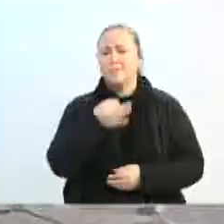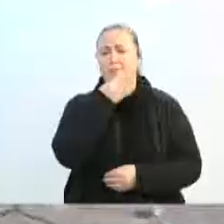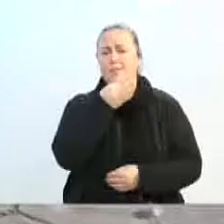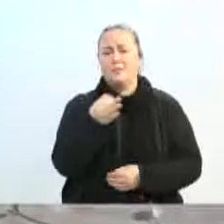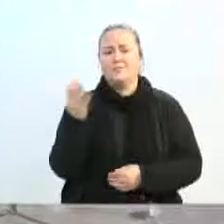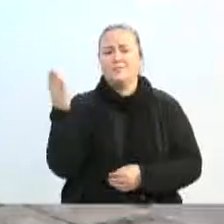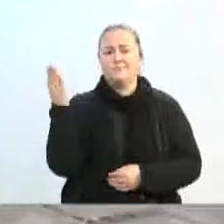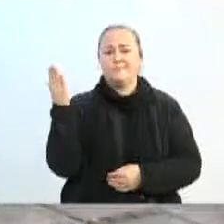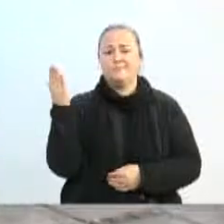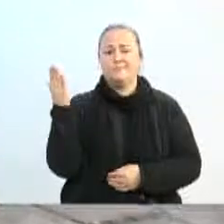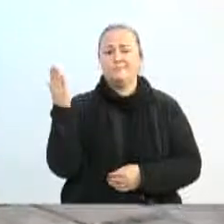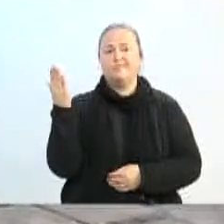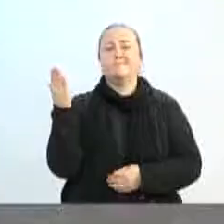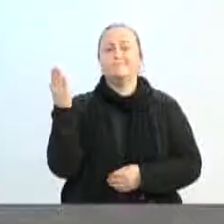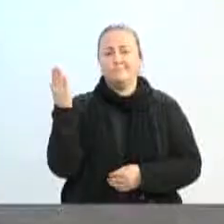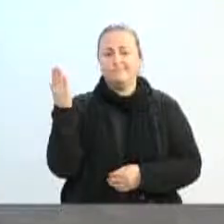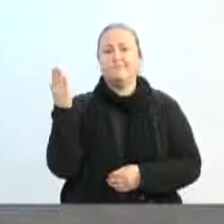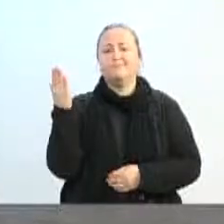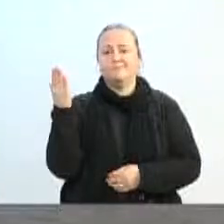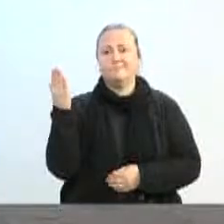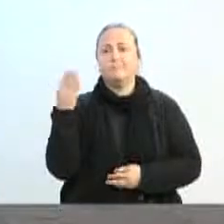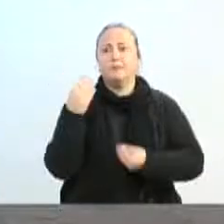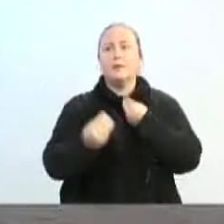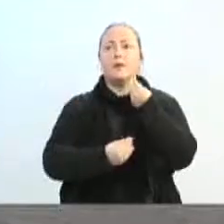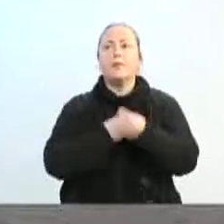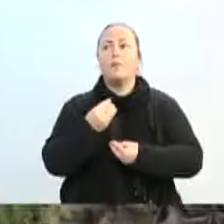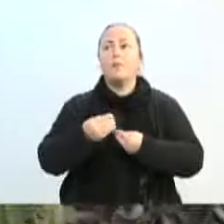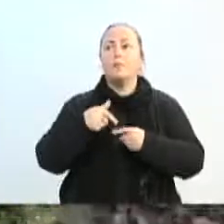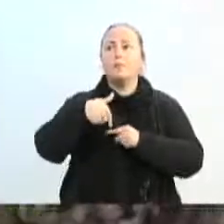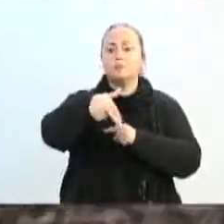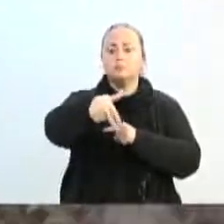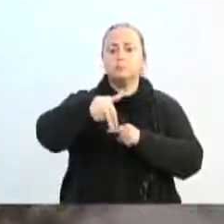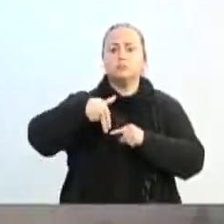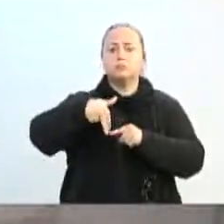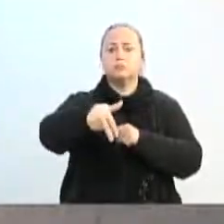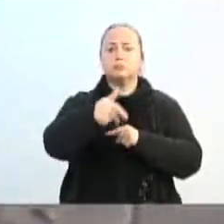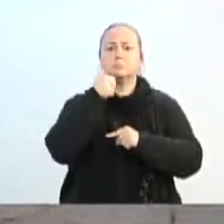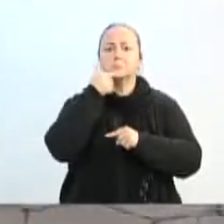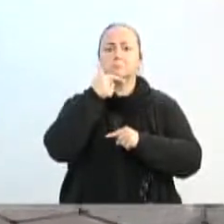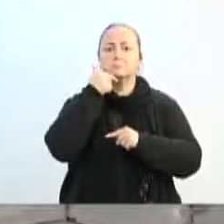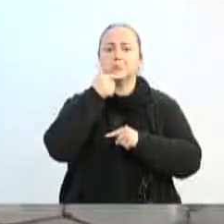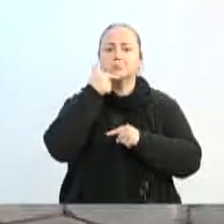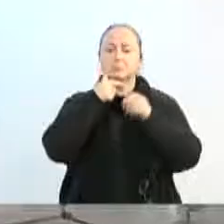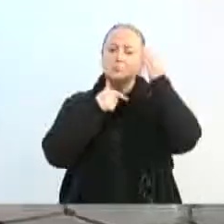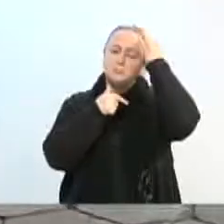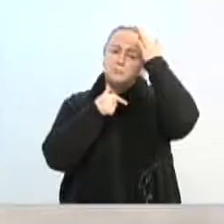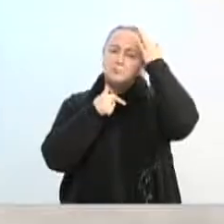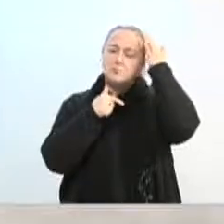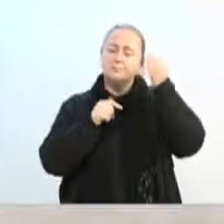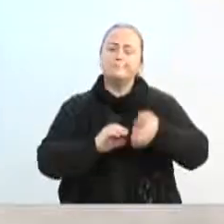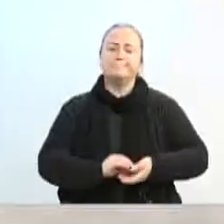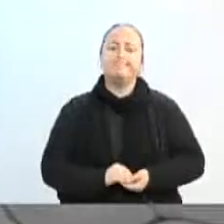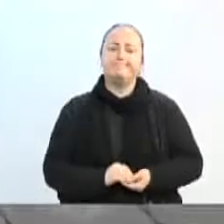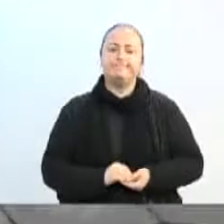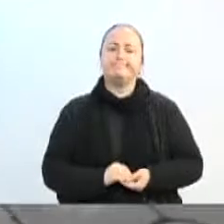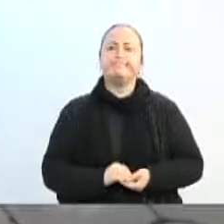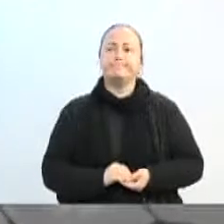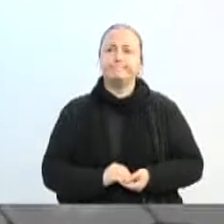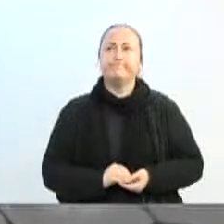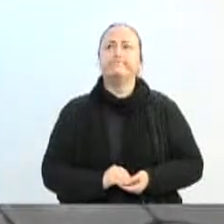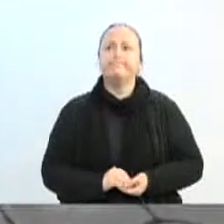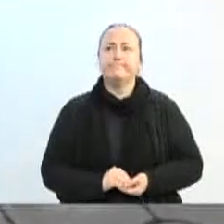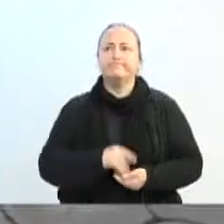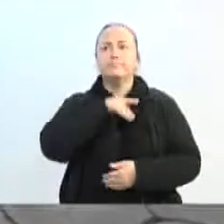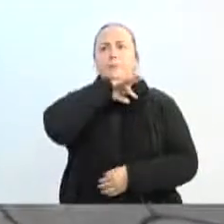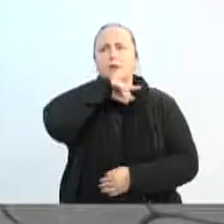né inclusive e impedindo que as pessoas consigam trafegar ali com um segurança muito ruim